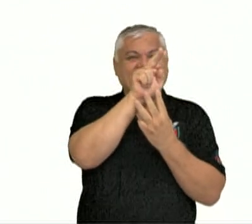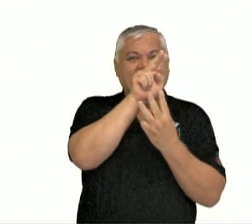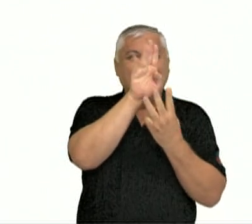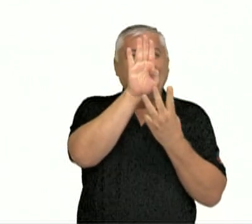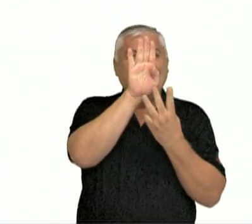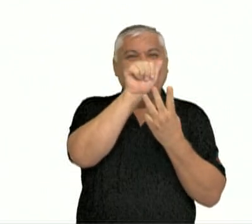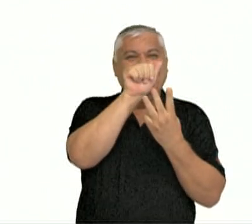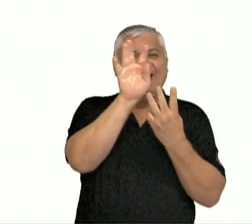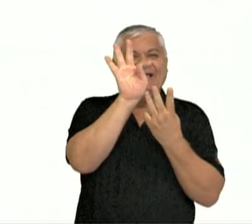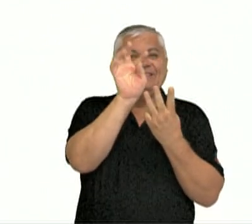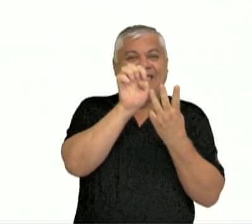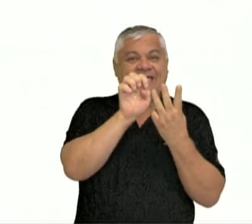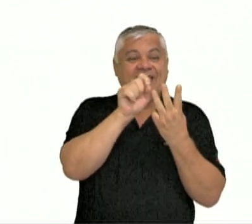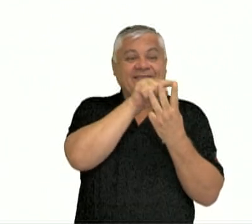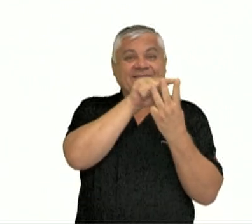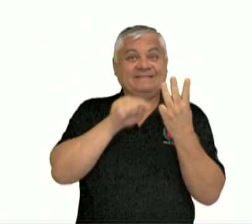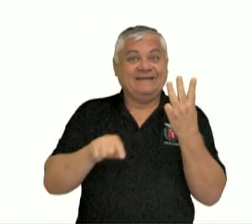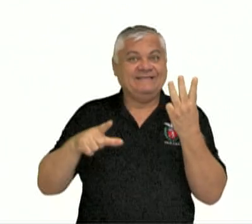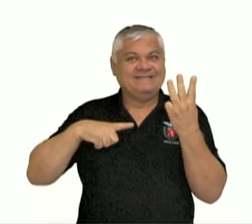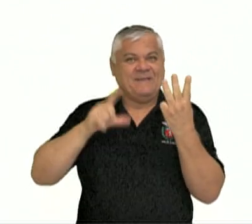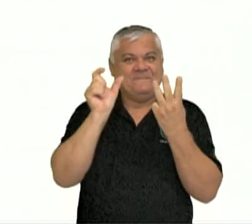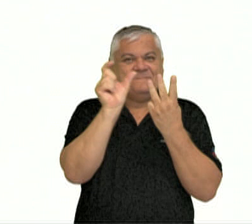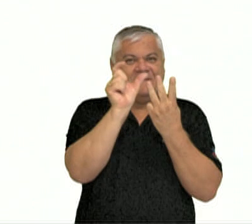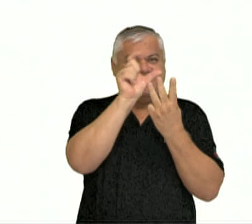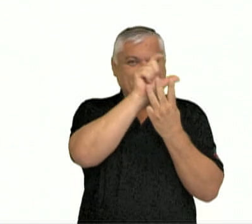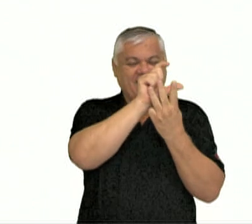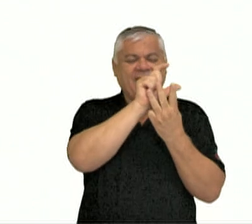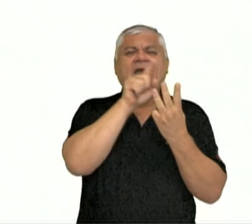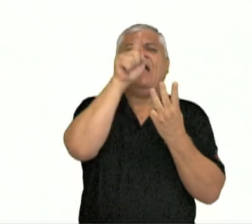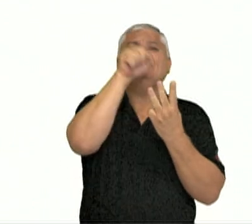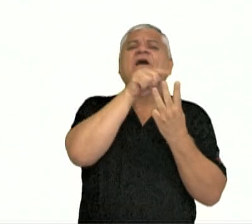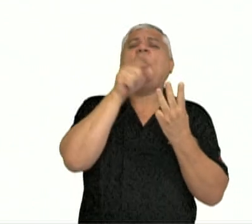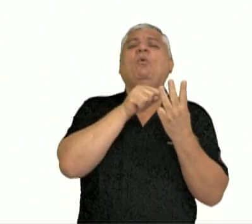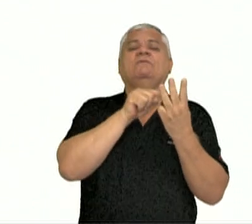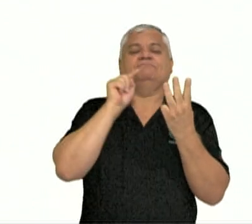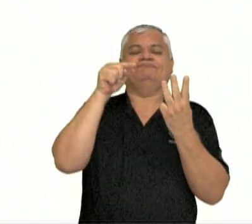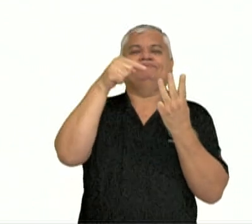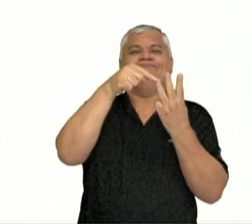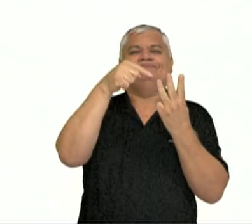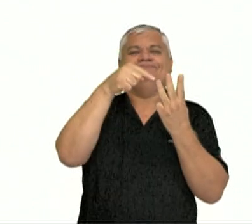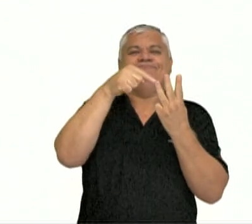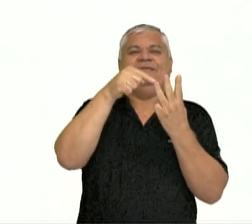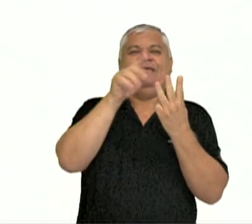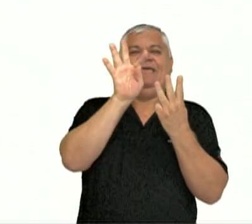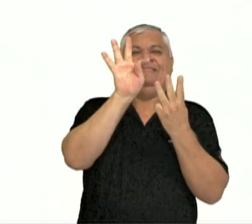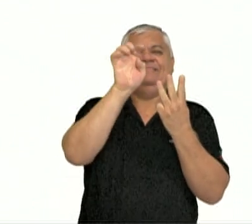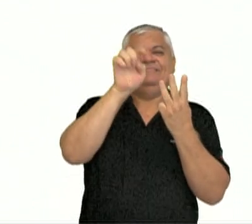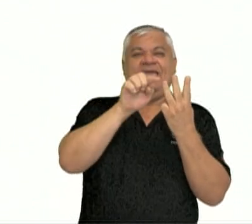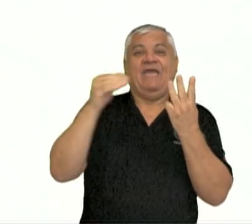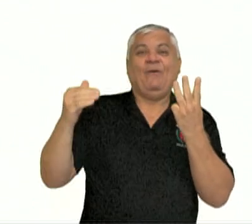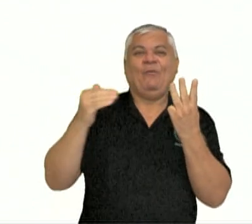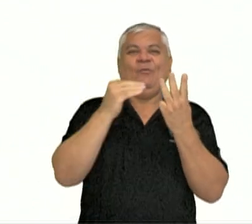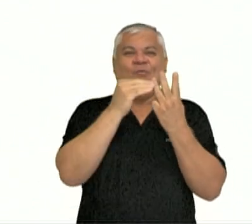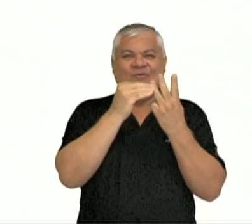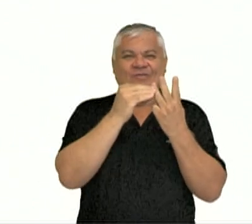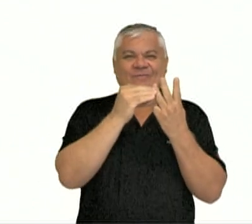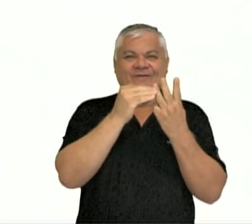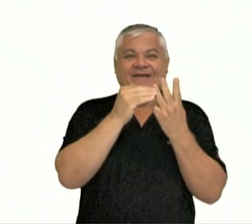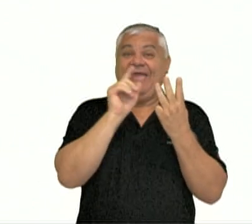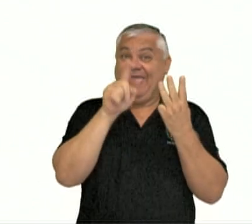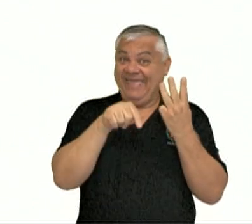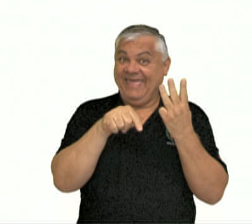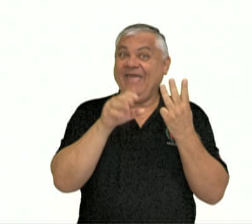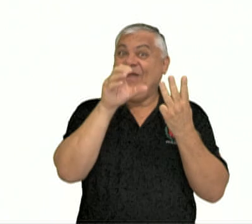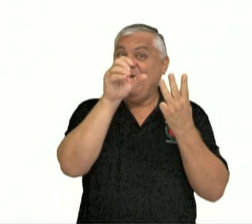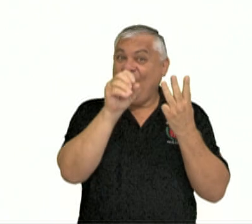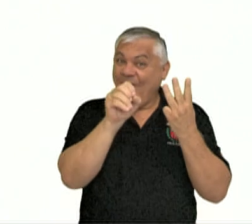Taubaté. Temos 3 sílabas. O acento está onde? Está na última sílaba.